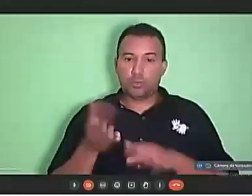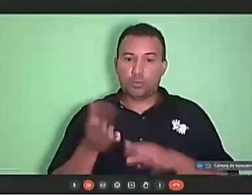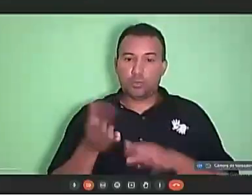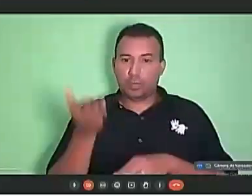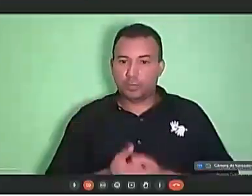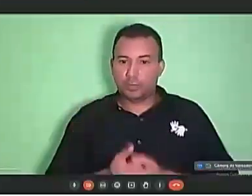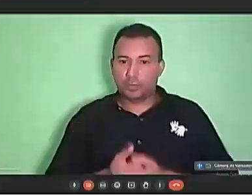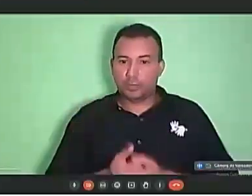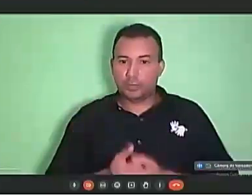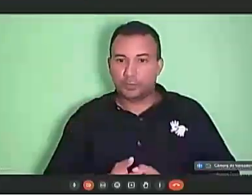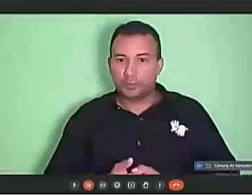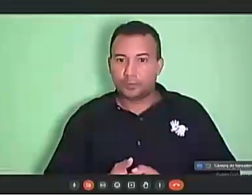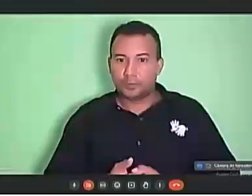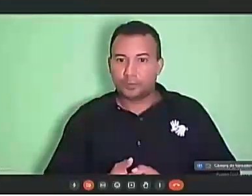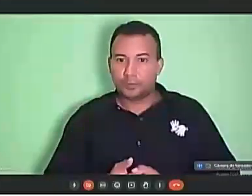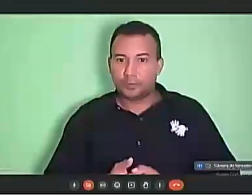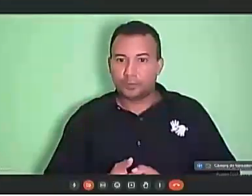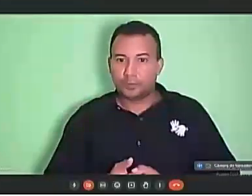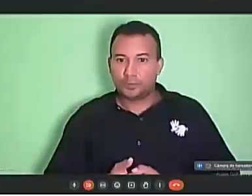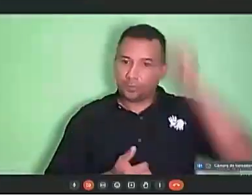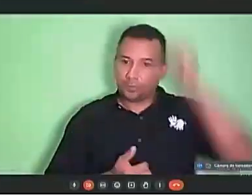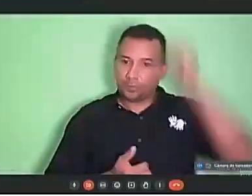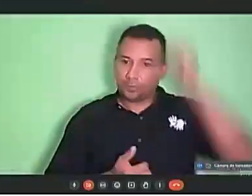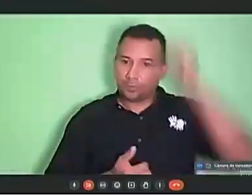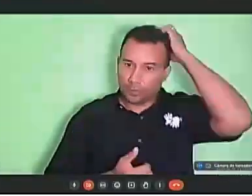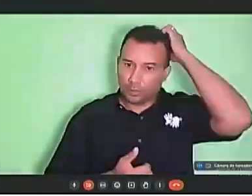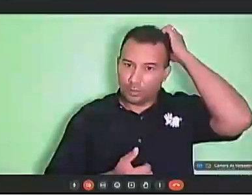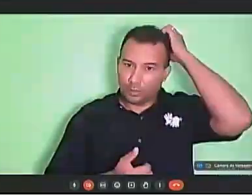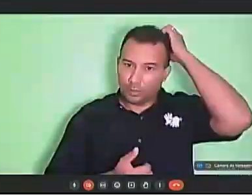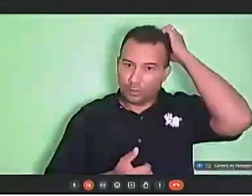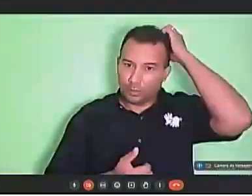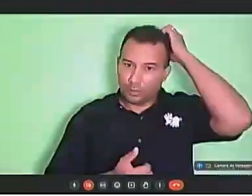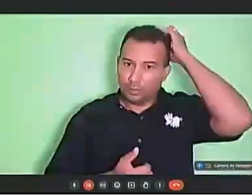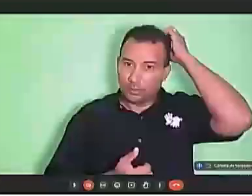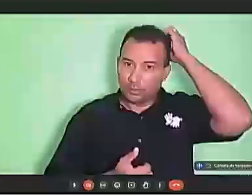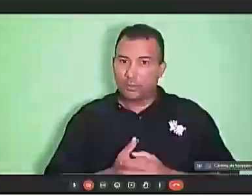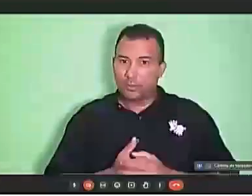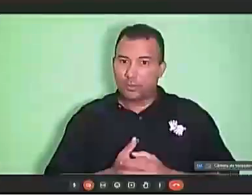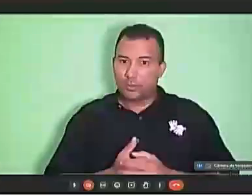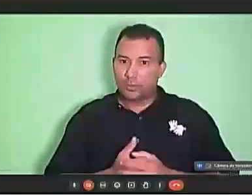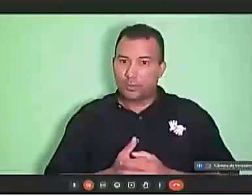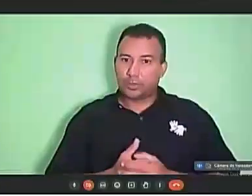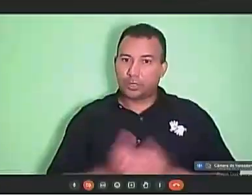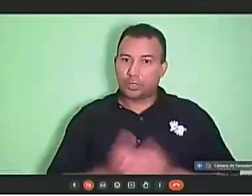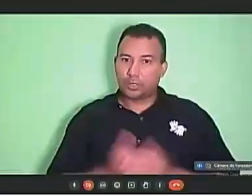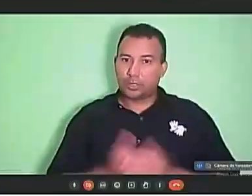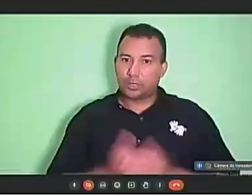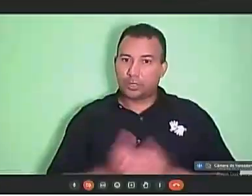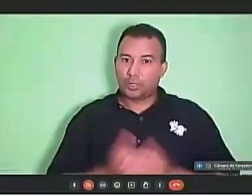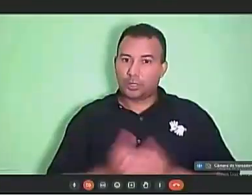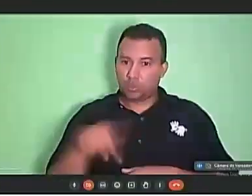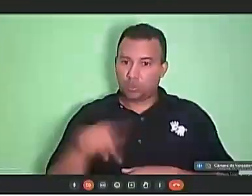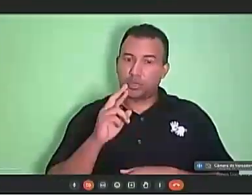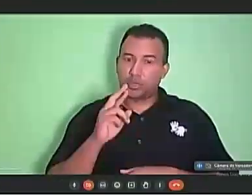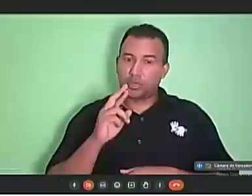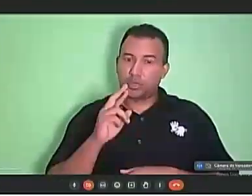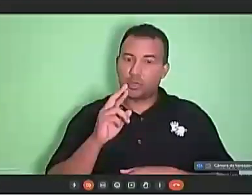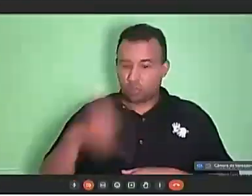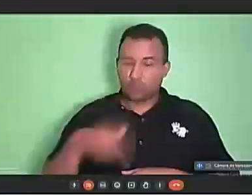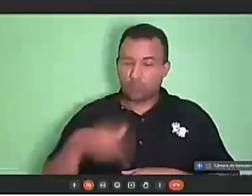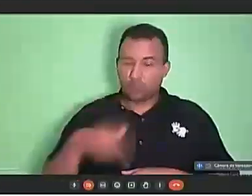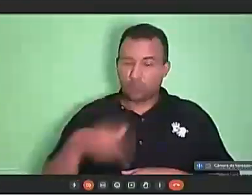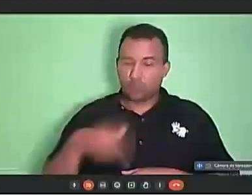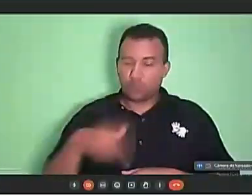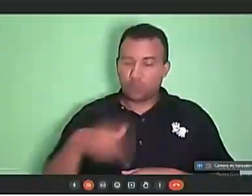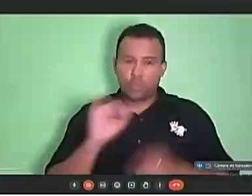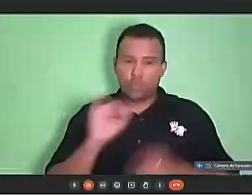rio, ficaria ali. E isso não resolveria o escoamento. E nós repetimos simulações que os japoneses fizeram lá